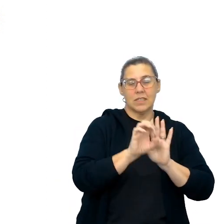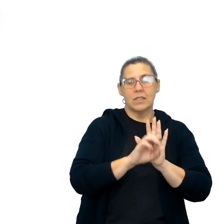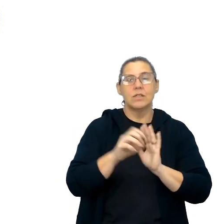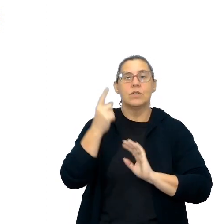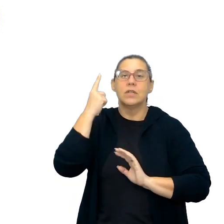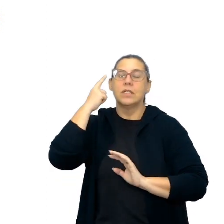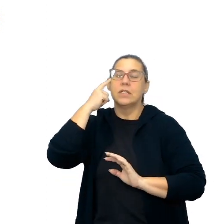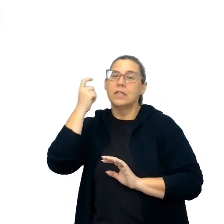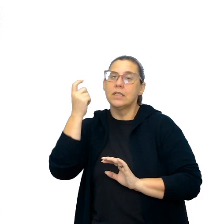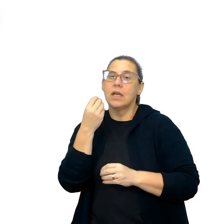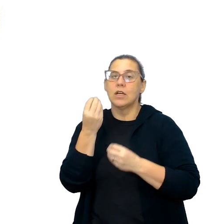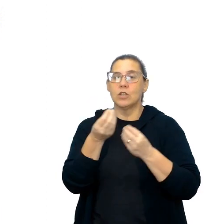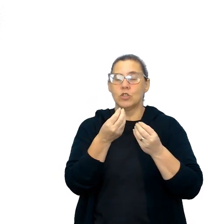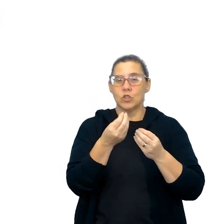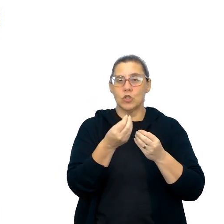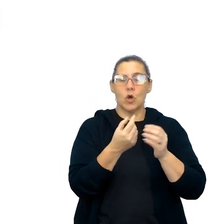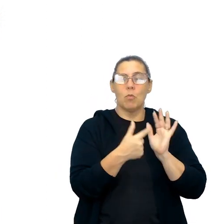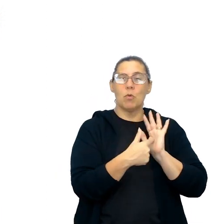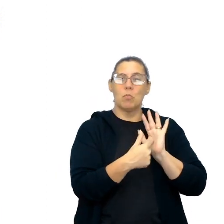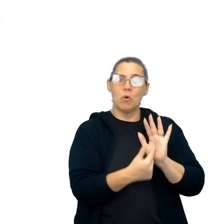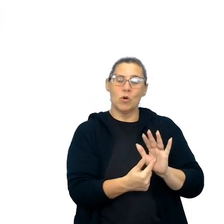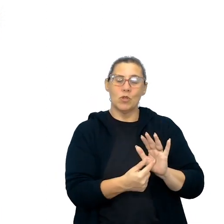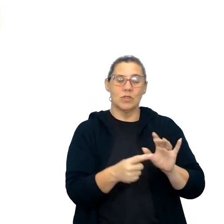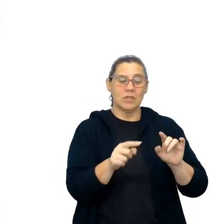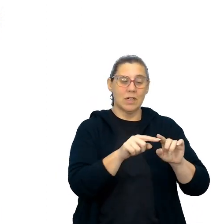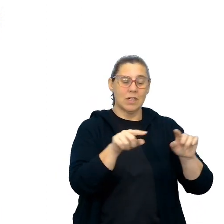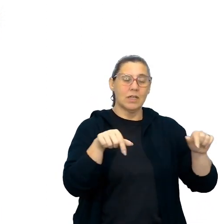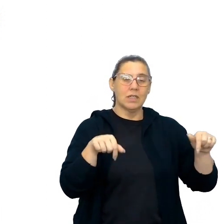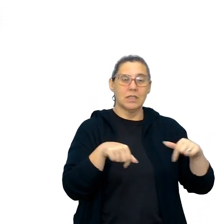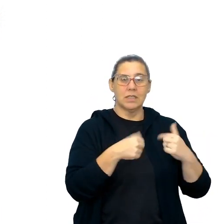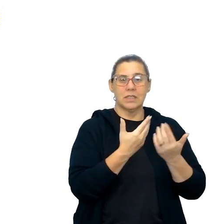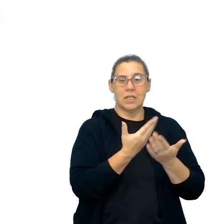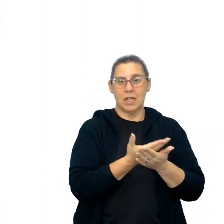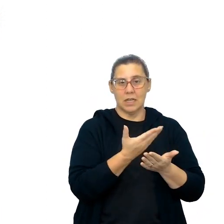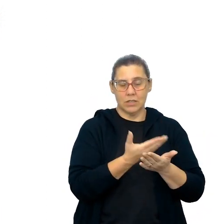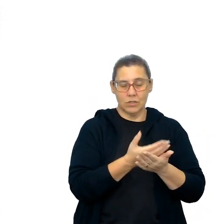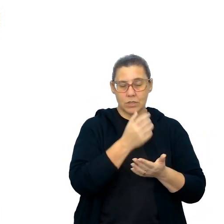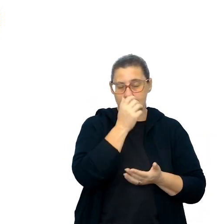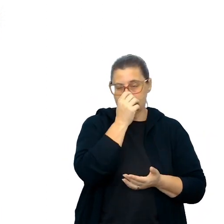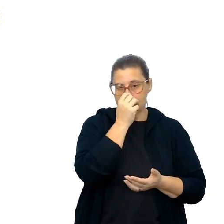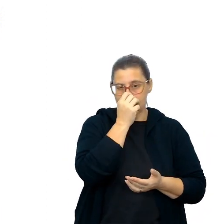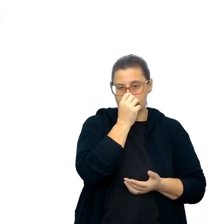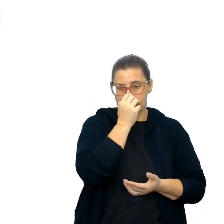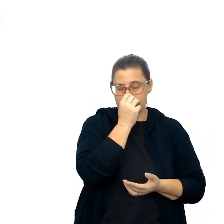ideia de como aplicar aquela teoria discutida na transmissão de etapa ao nosso material